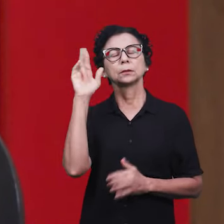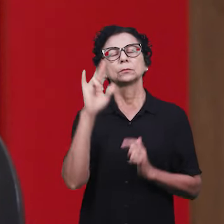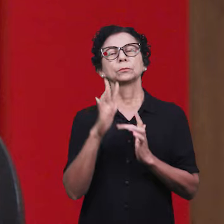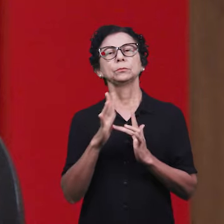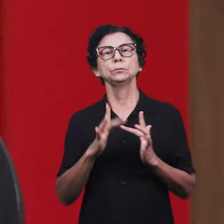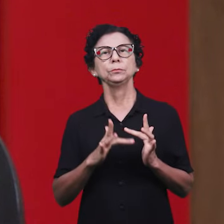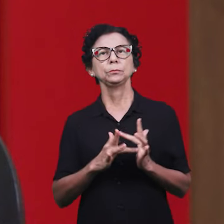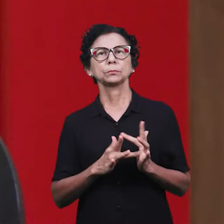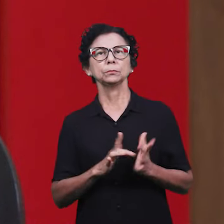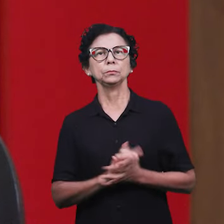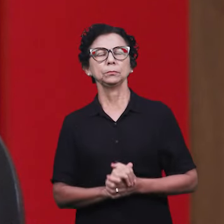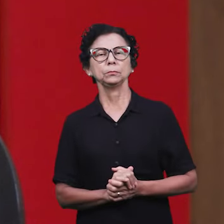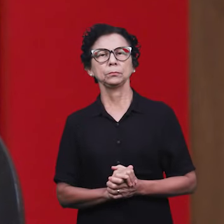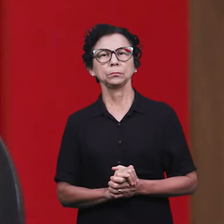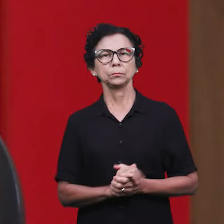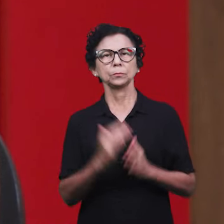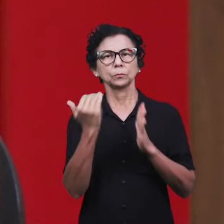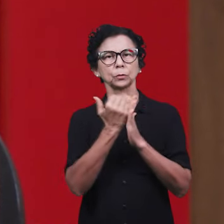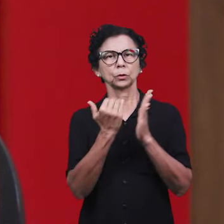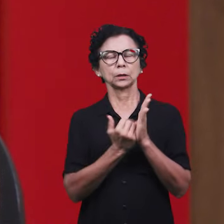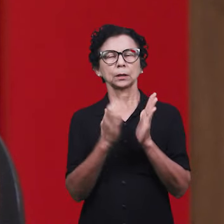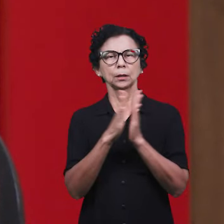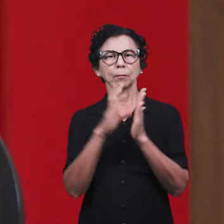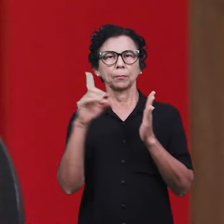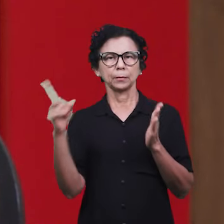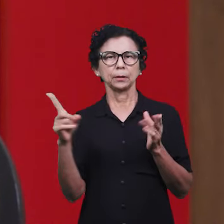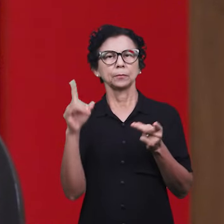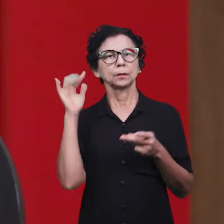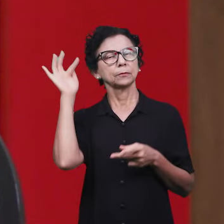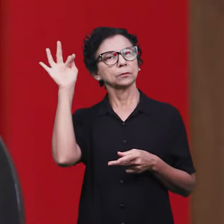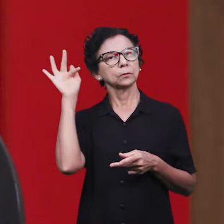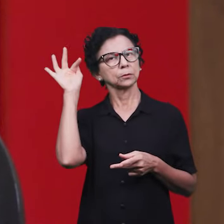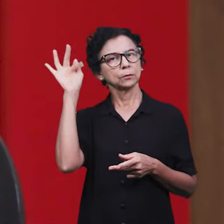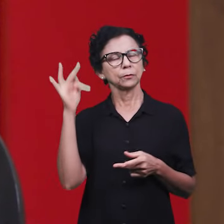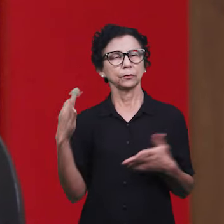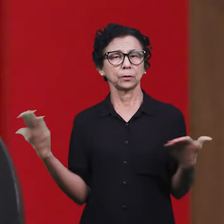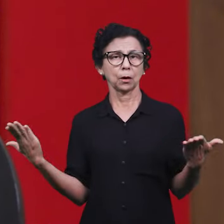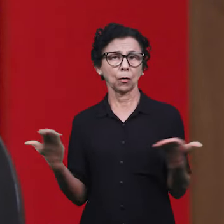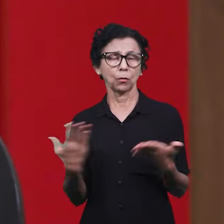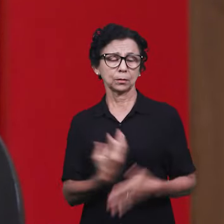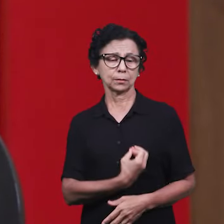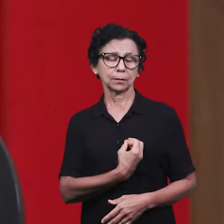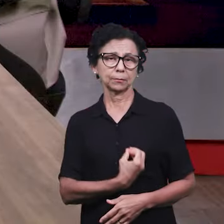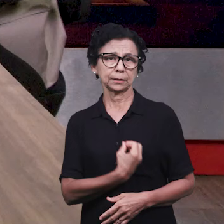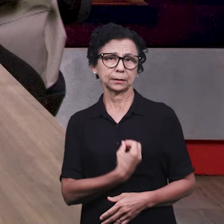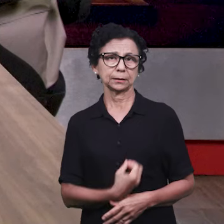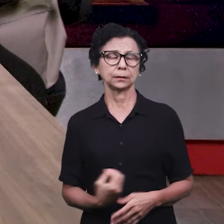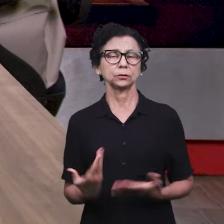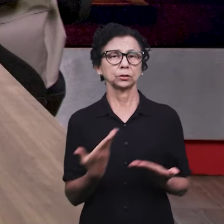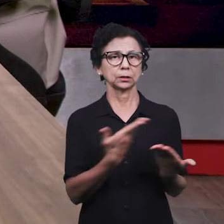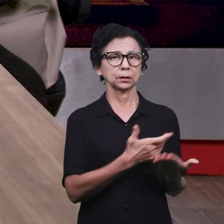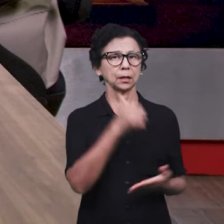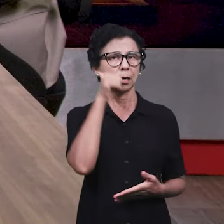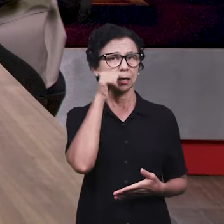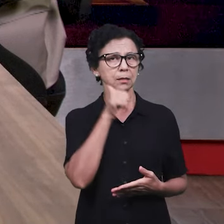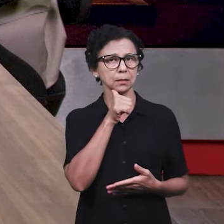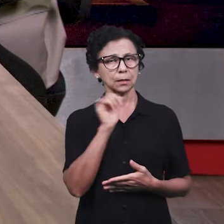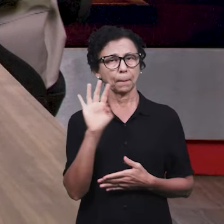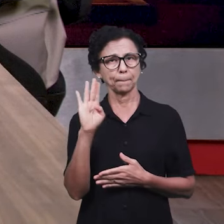Senhor Jesus. Esse é o programa Bíblia e Filosofia. Nós estamos aqui com a bióloga